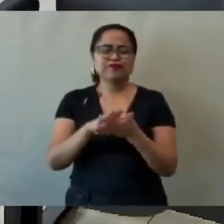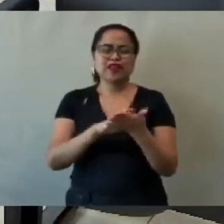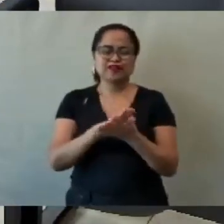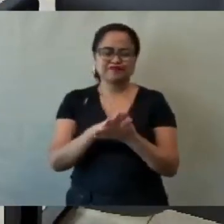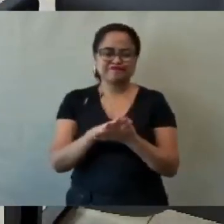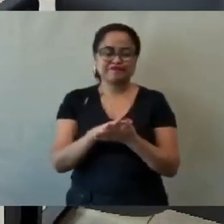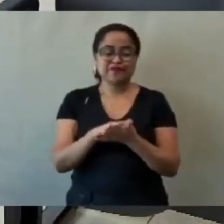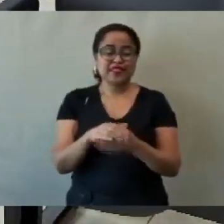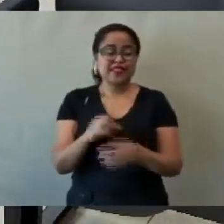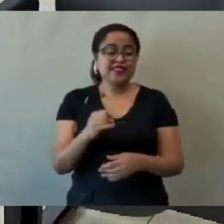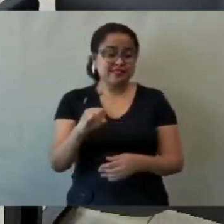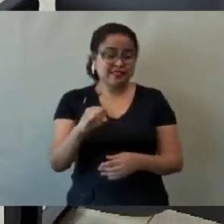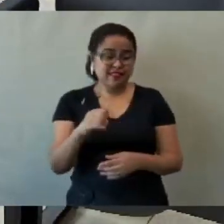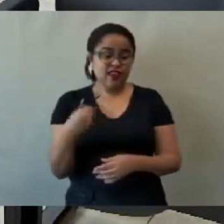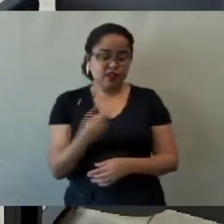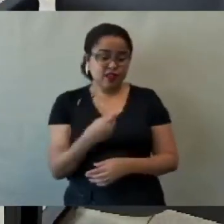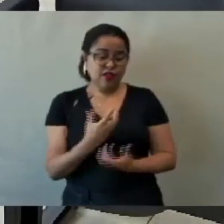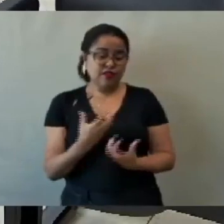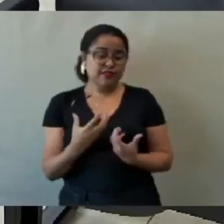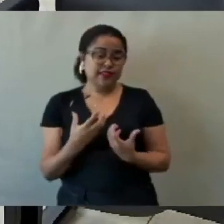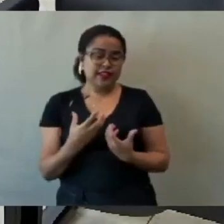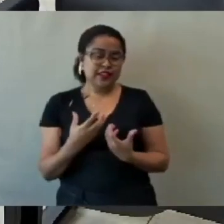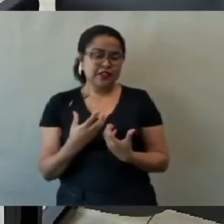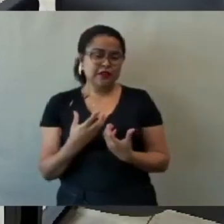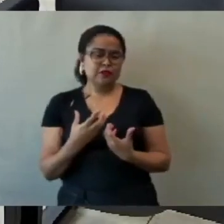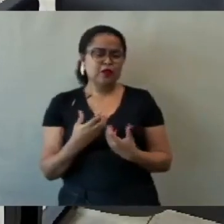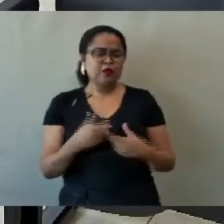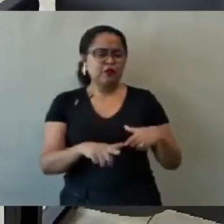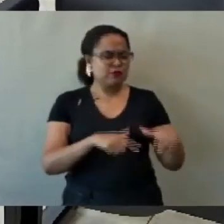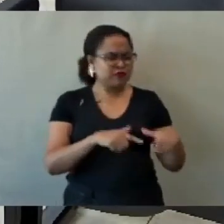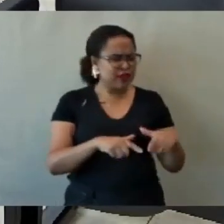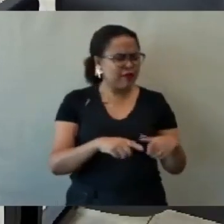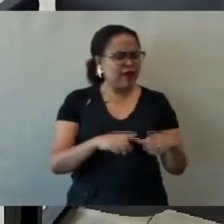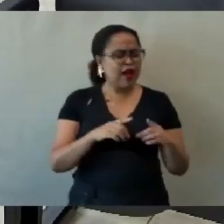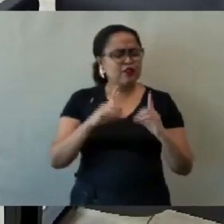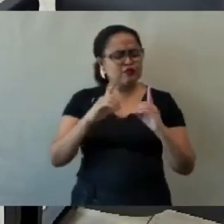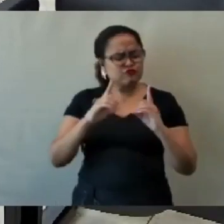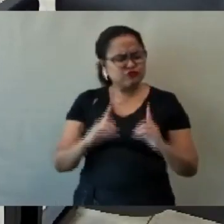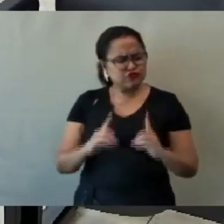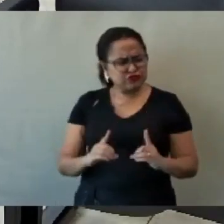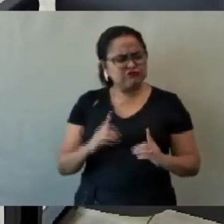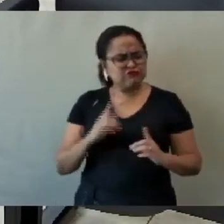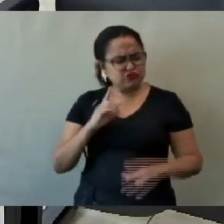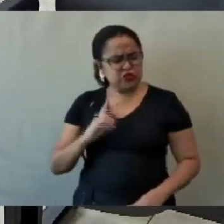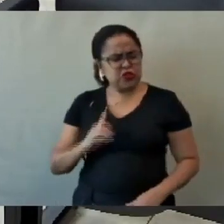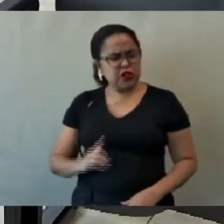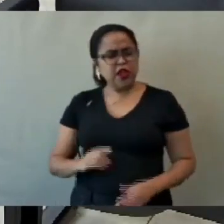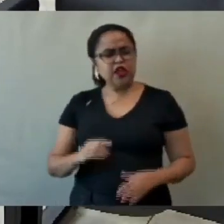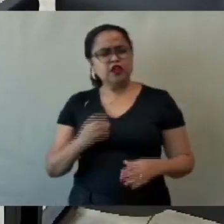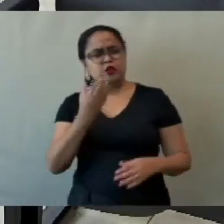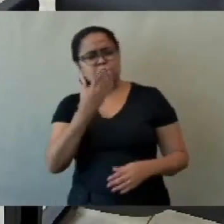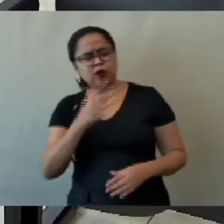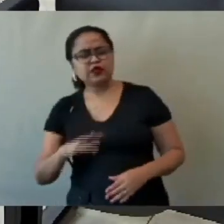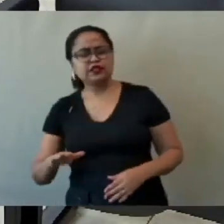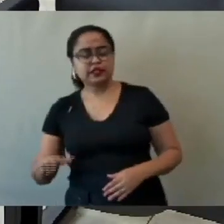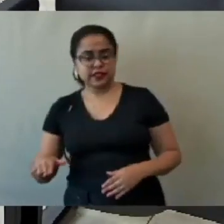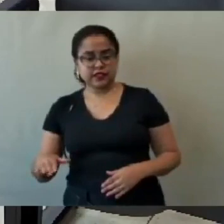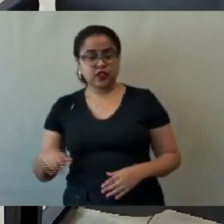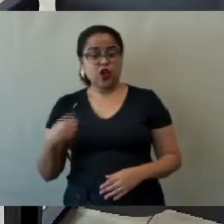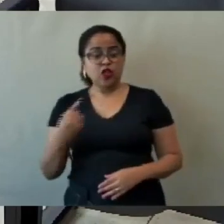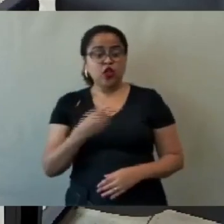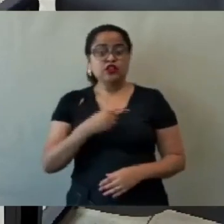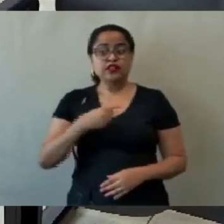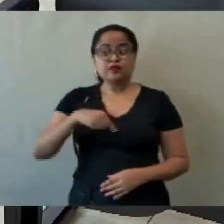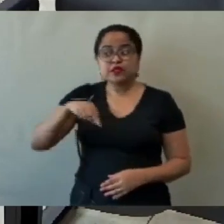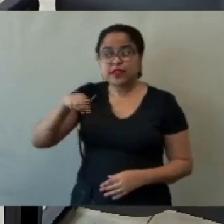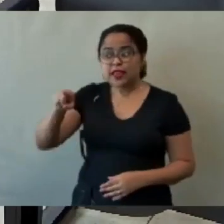Se a gente quer ter um trabalho digno, fazer um trabalho digno com as crianças, a gente tem, sim, que correr atrás do nosso